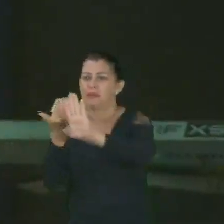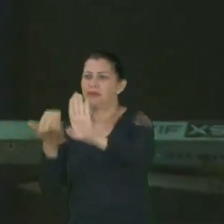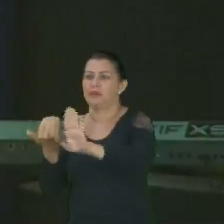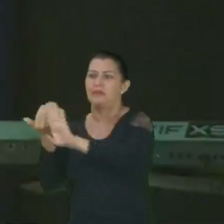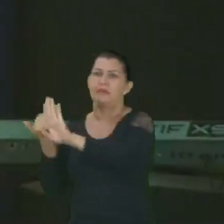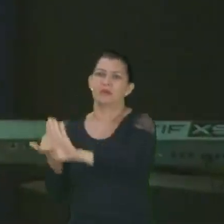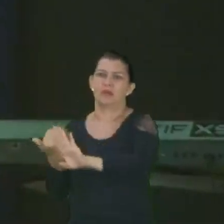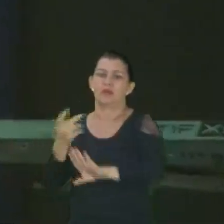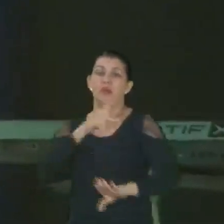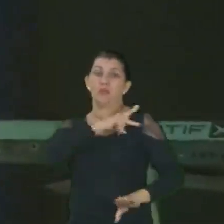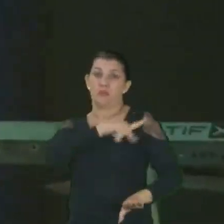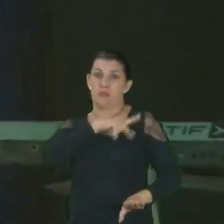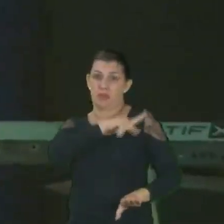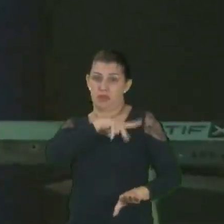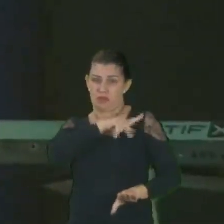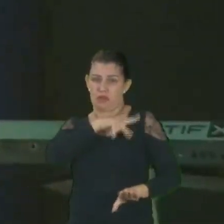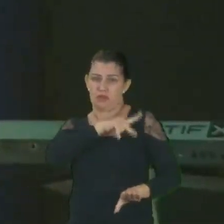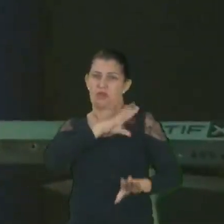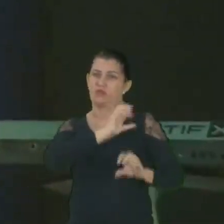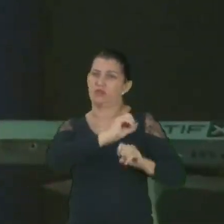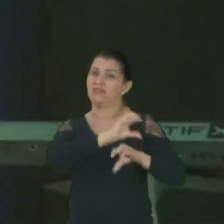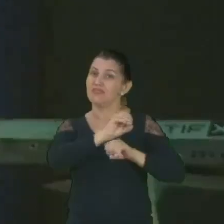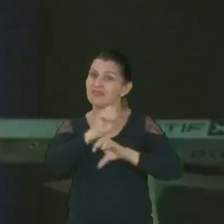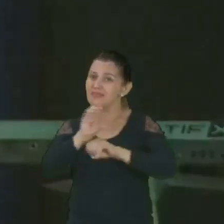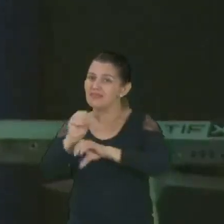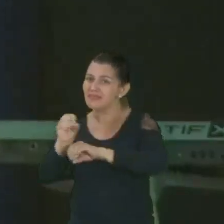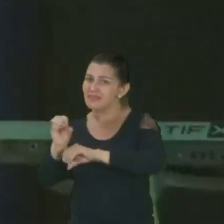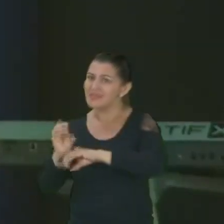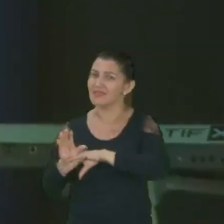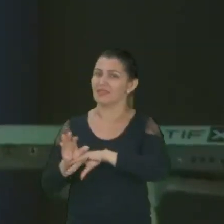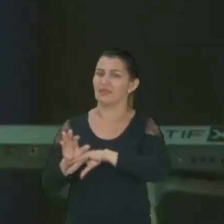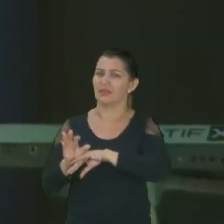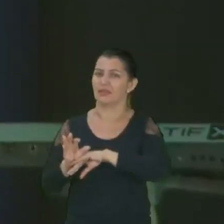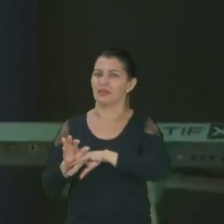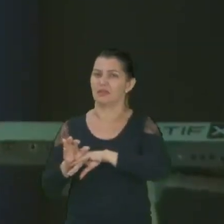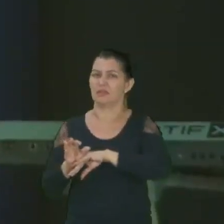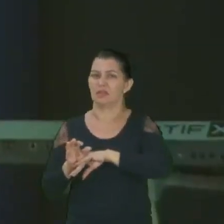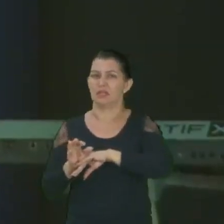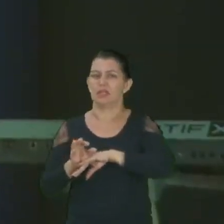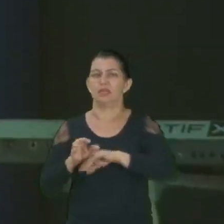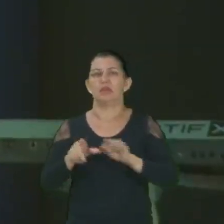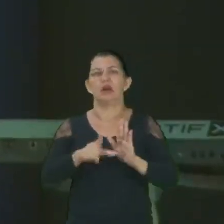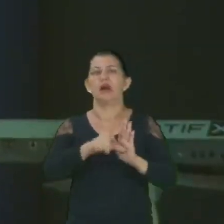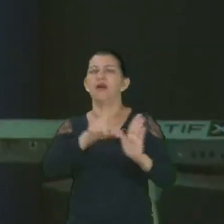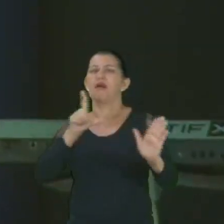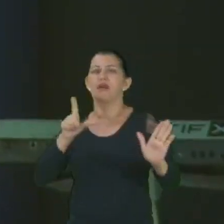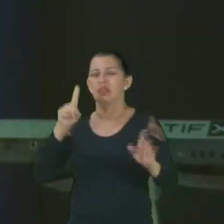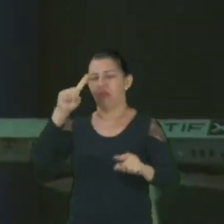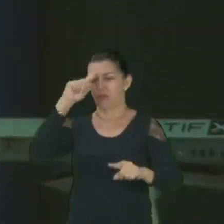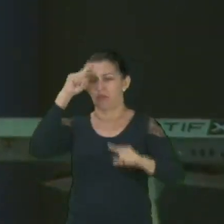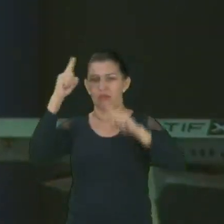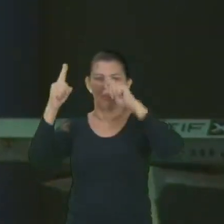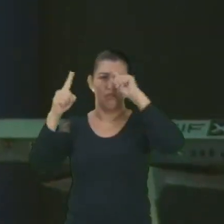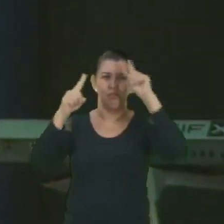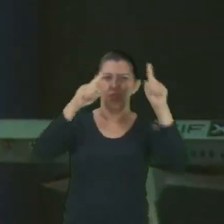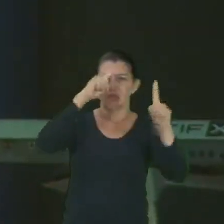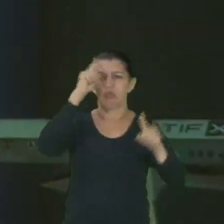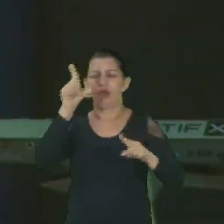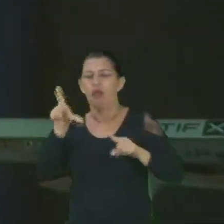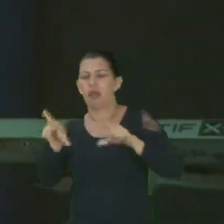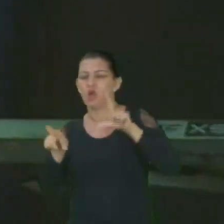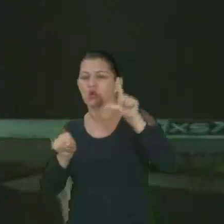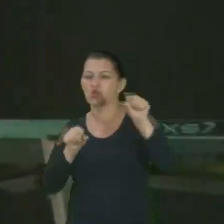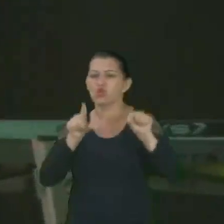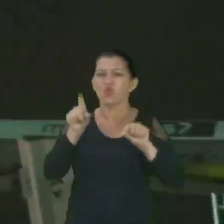Paulo está ensinando. Paulo está ensinando que antes de ideologia, antes de